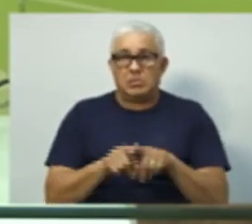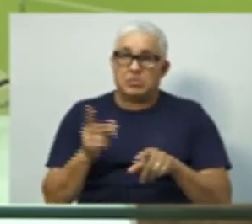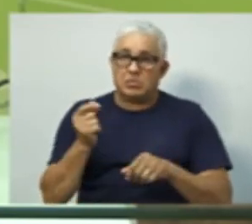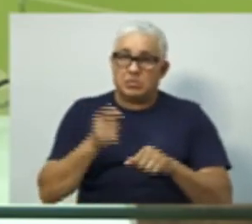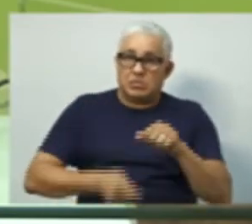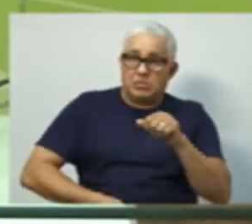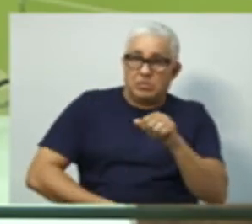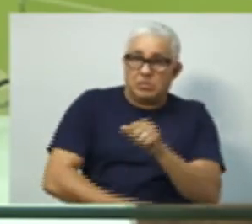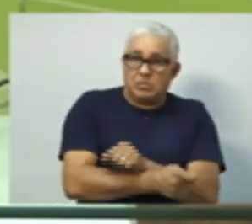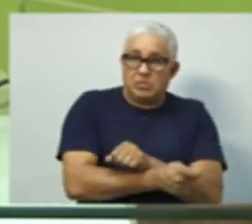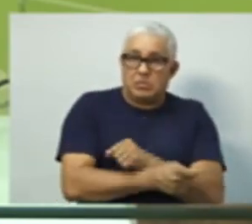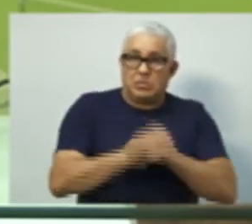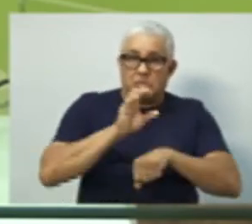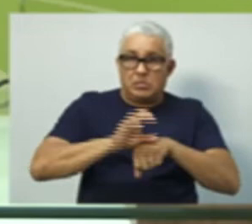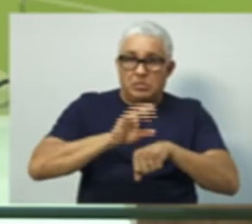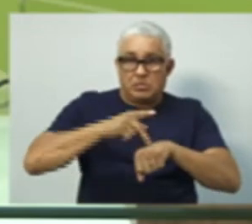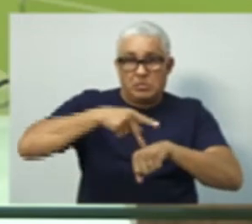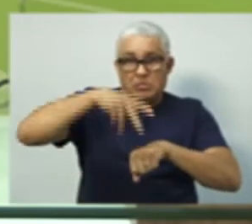o orçamento,